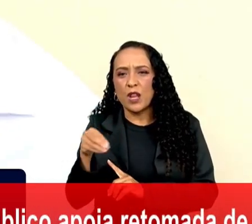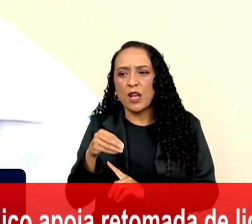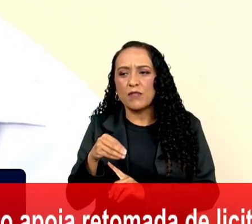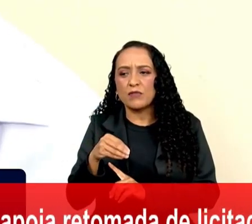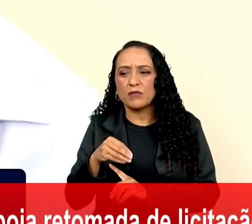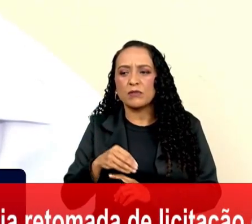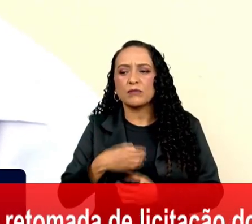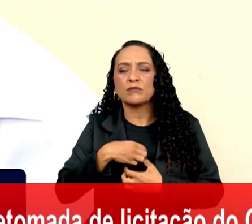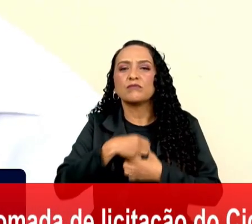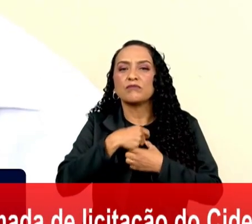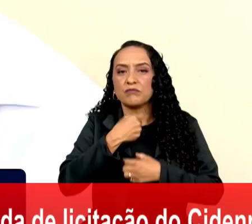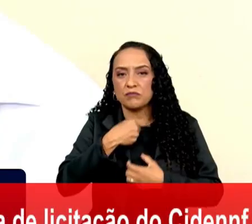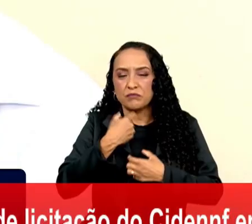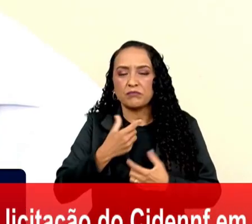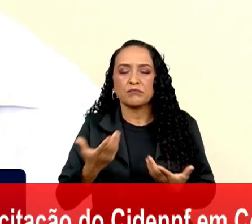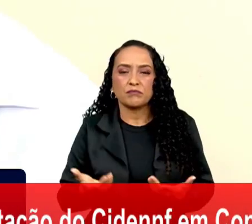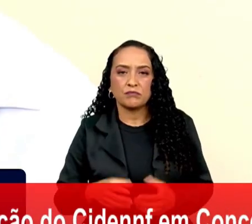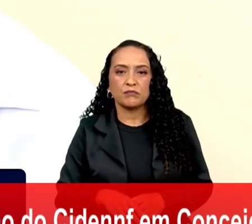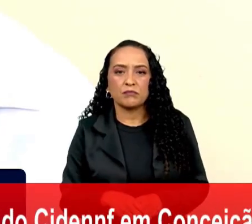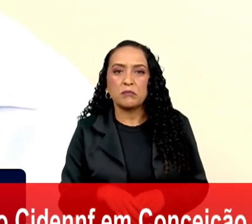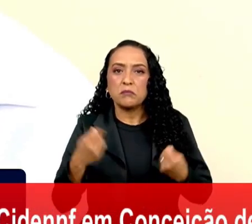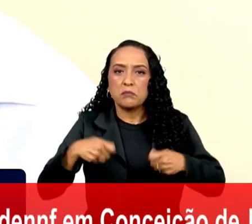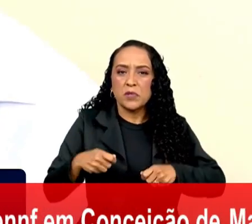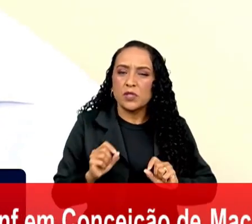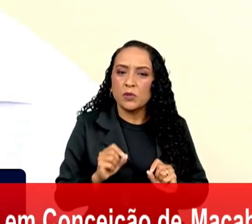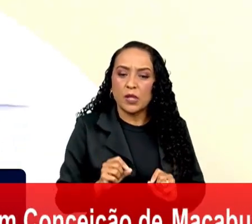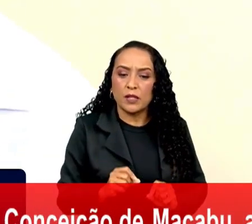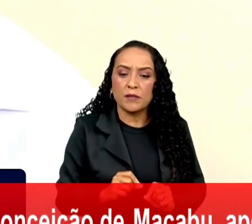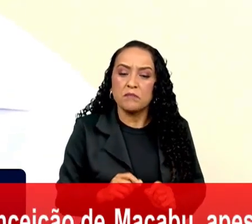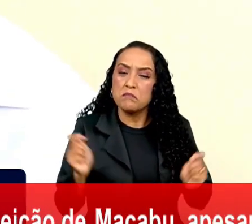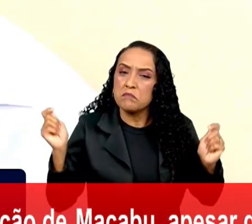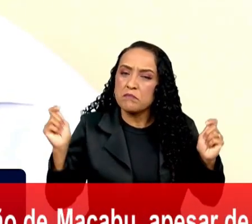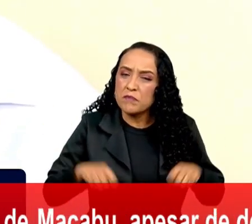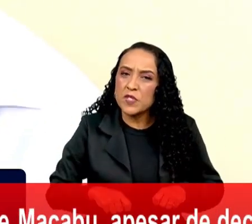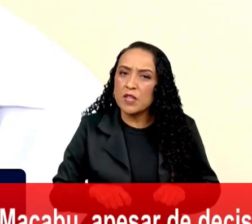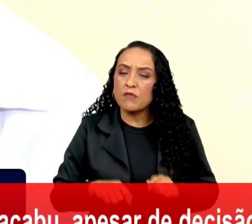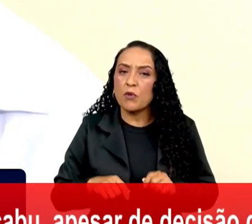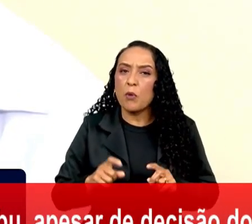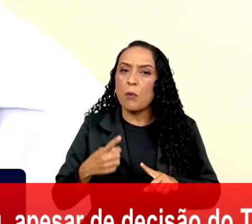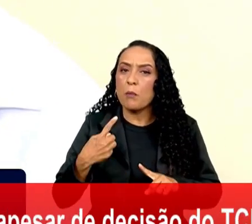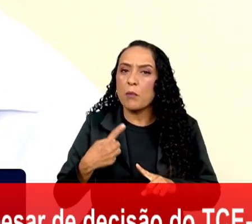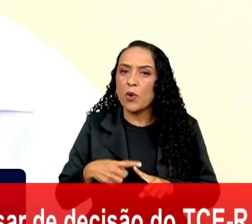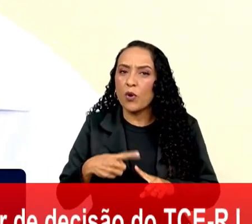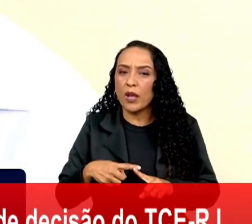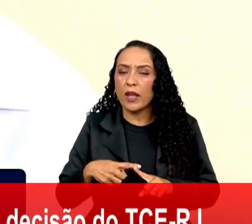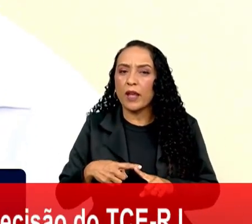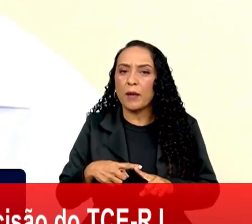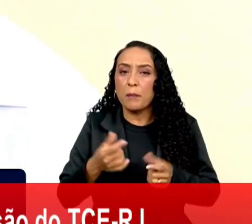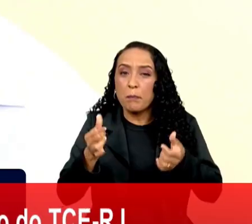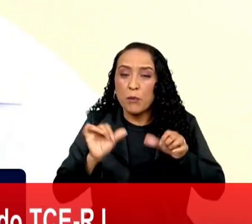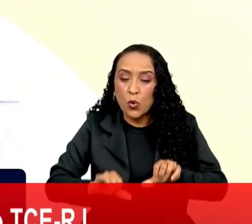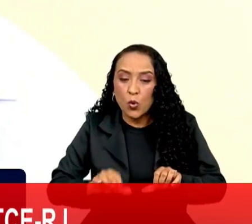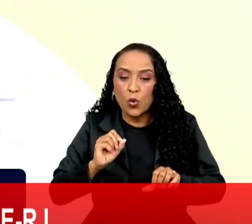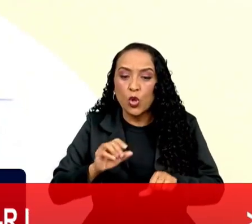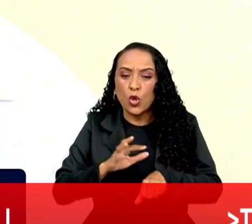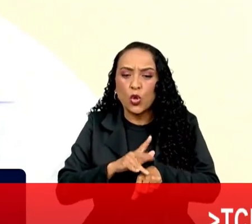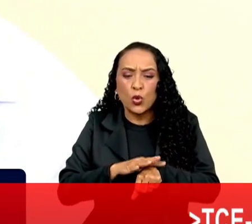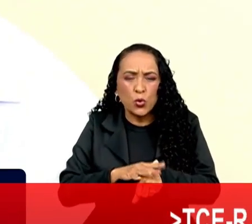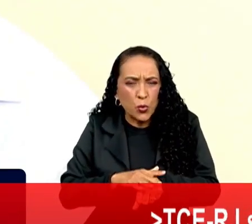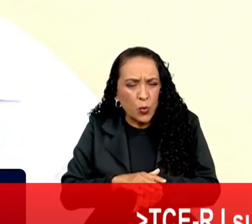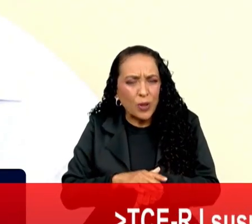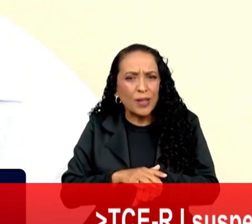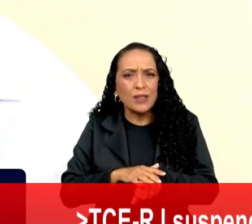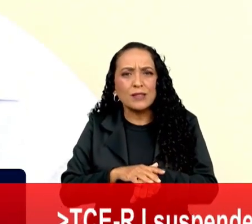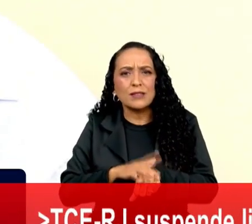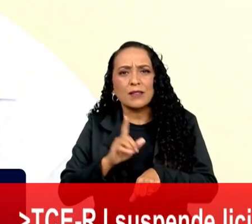ao refluxo. Então, essa pesquisa mostrou uma possível causa, ou pelo menos fator de piora, de uma doença